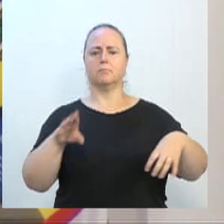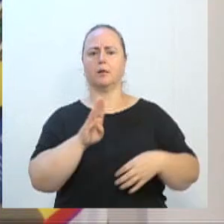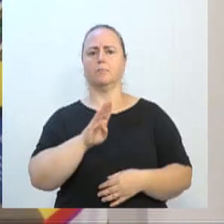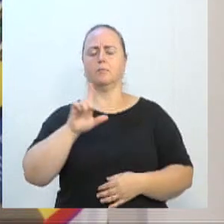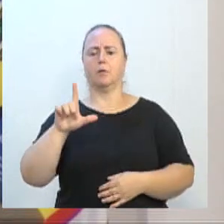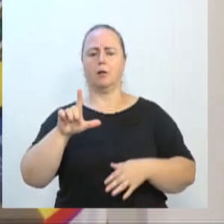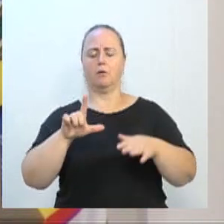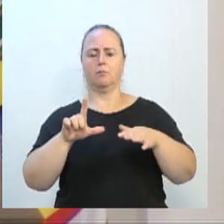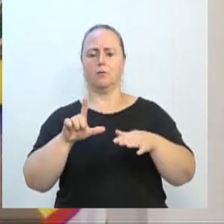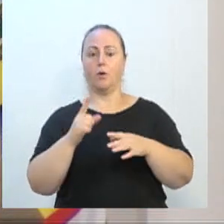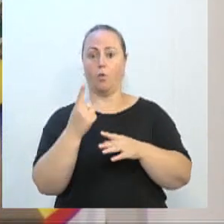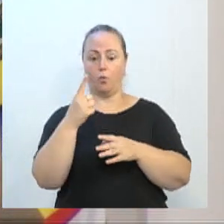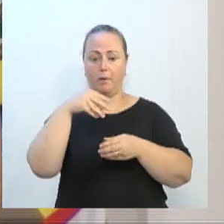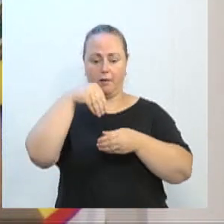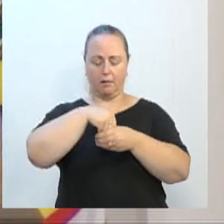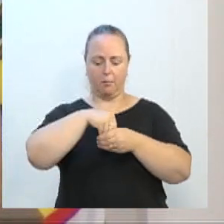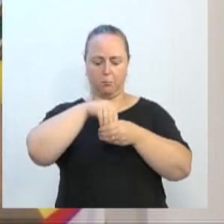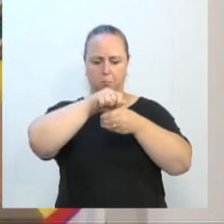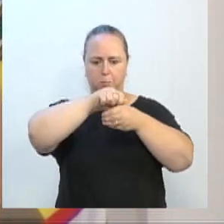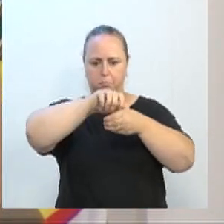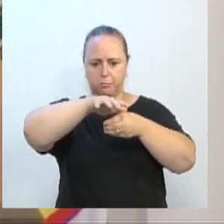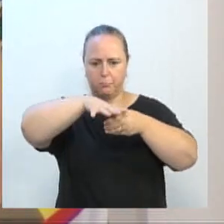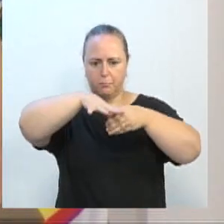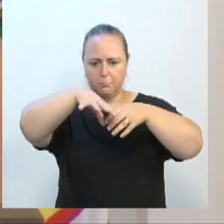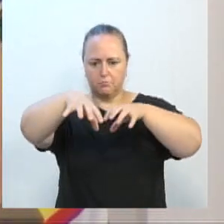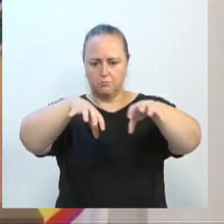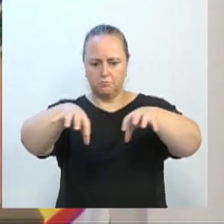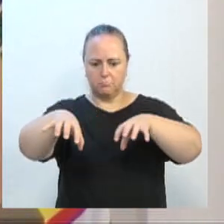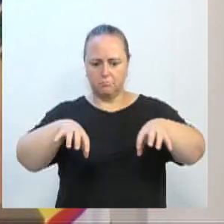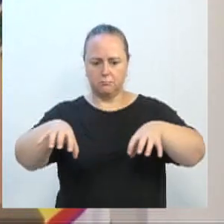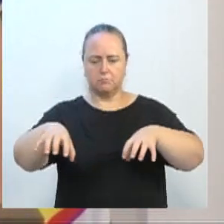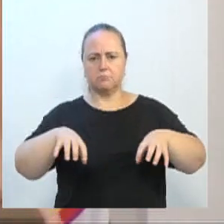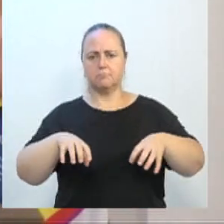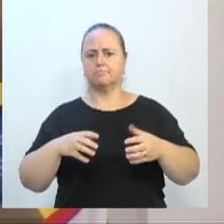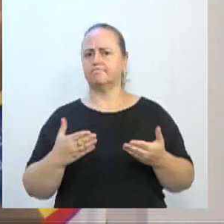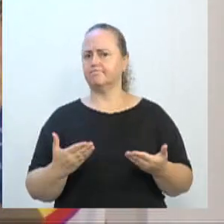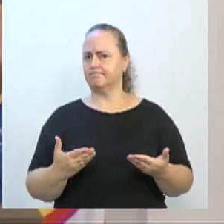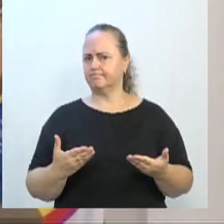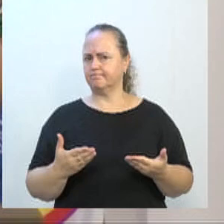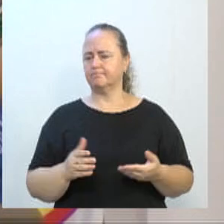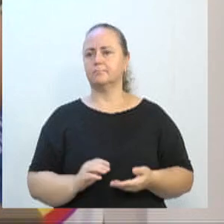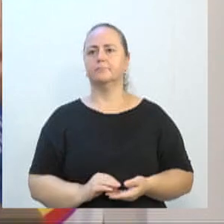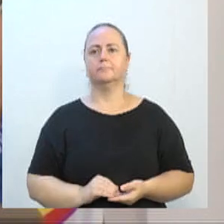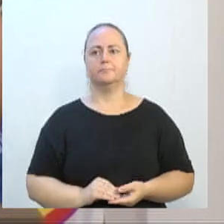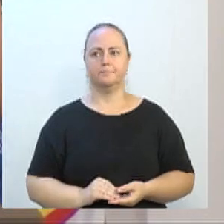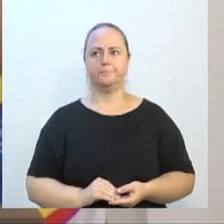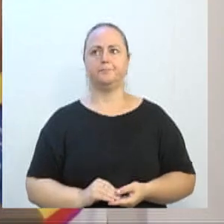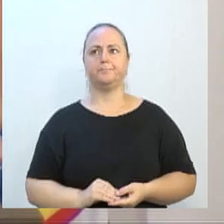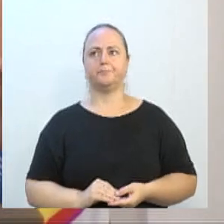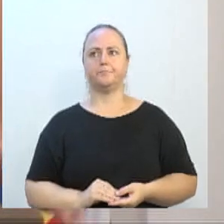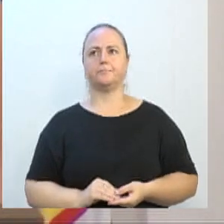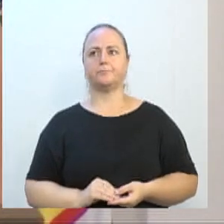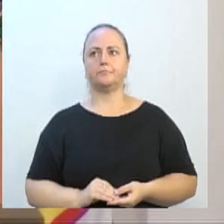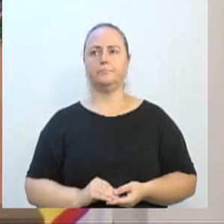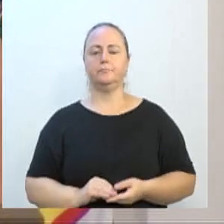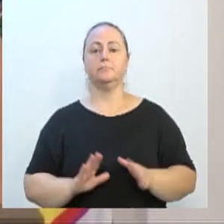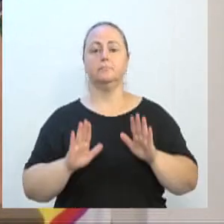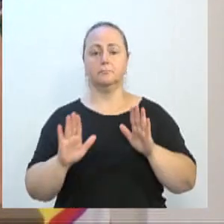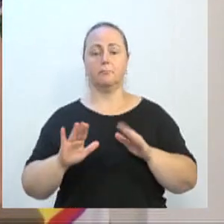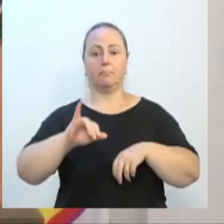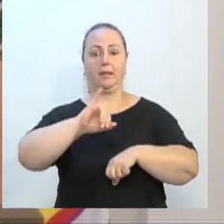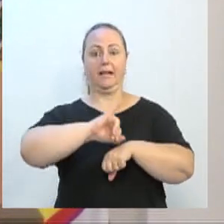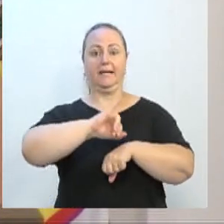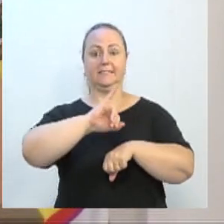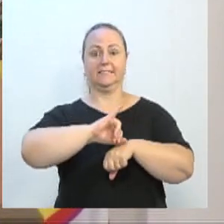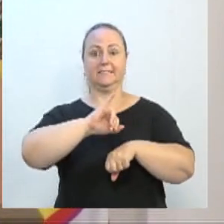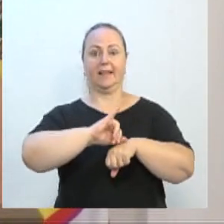mais cidades de Blumenau. E eu falo isso porque Blumenau hoje trata o centro de uma forma e